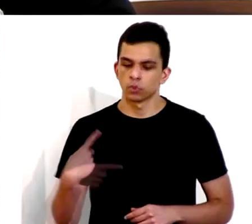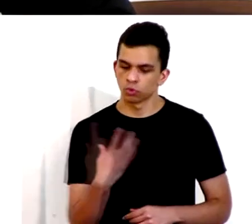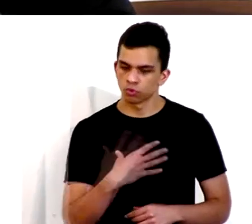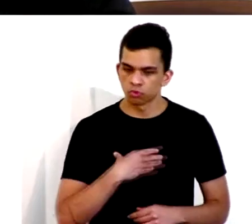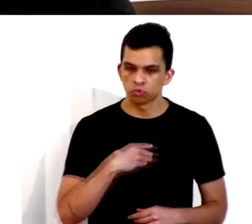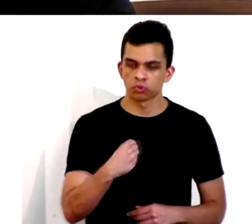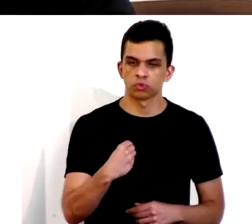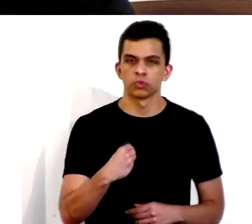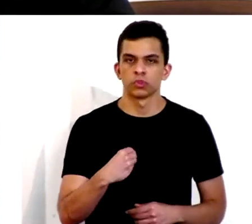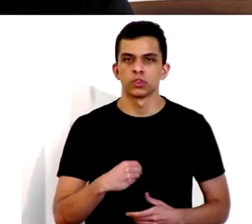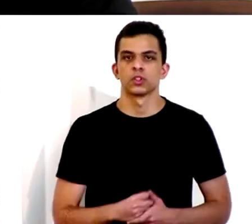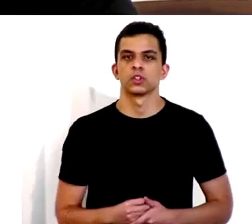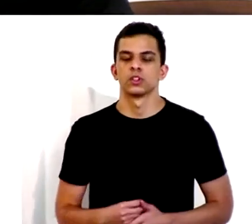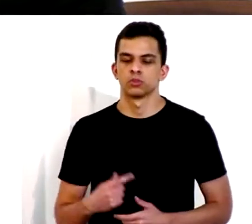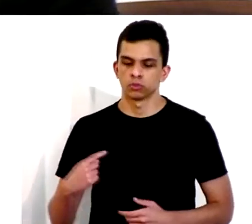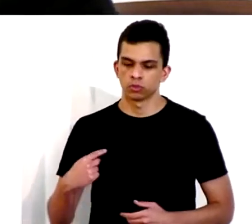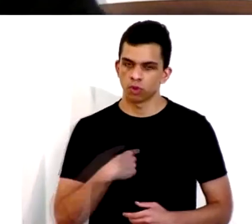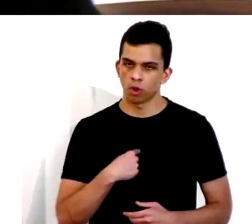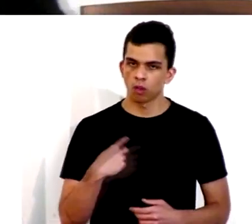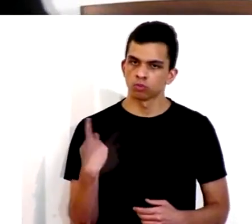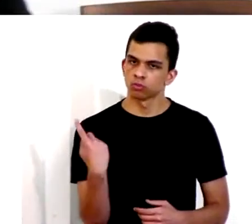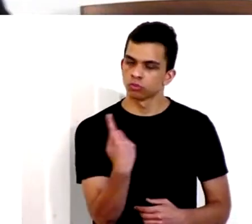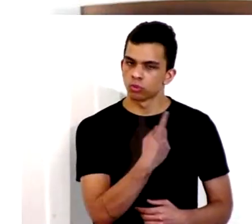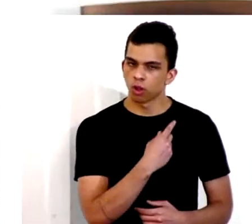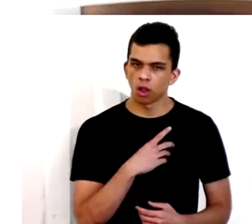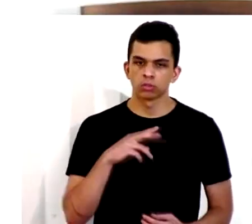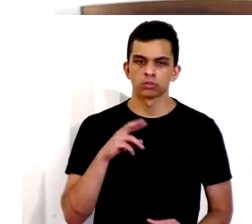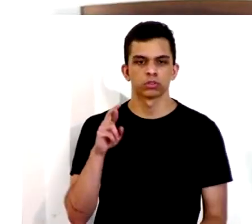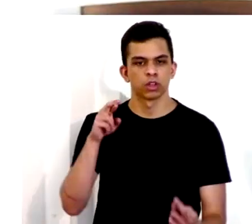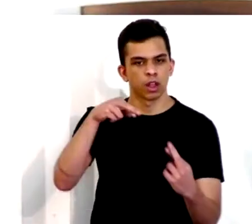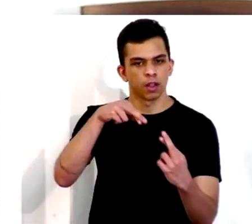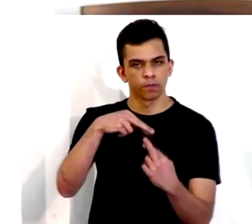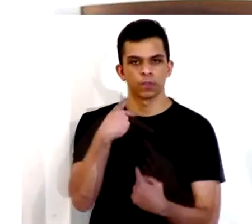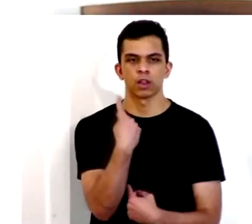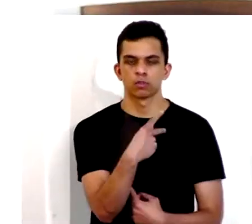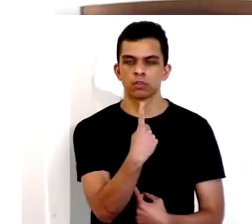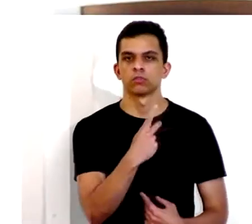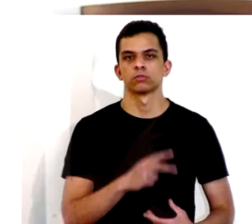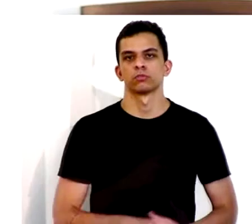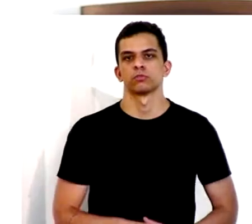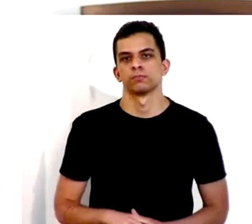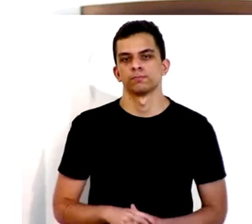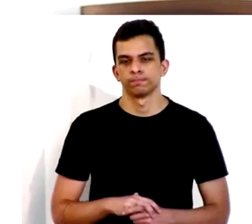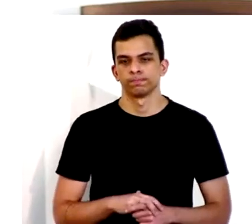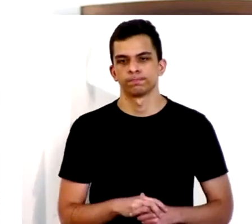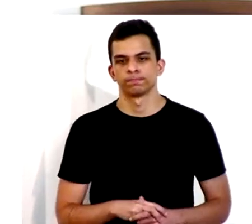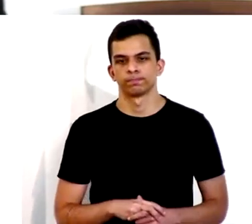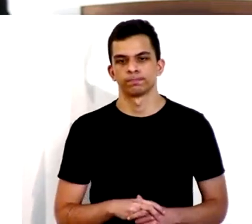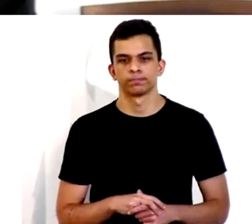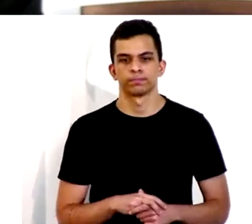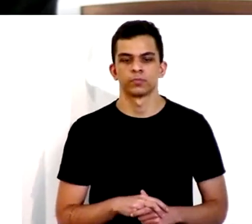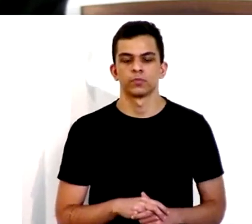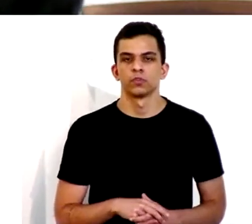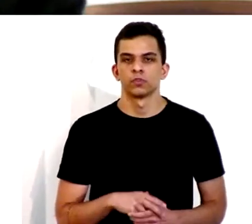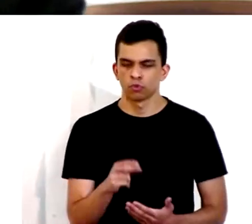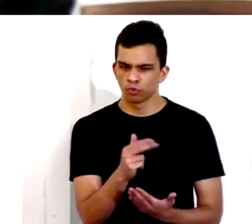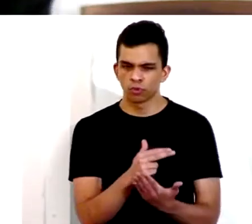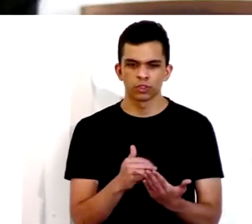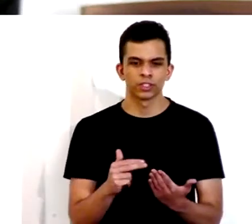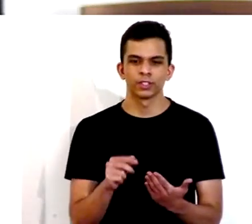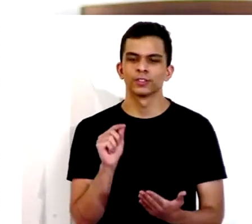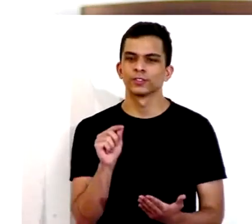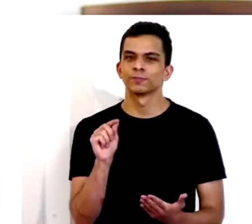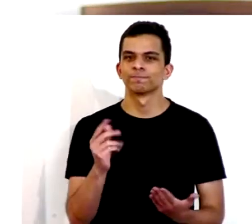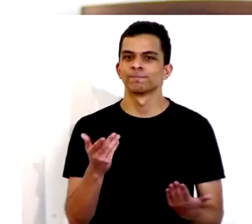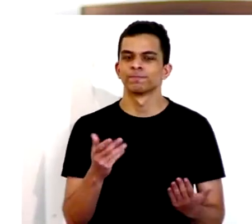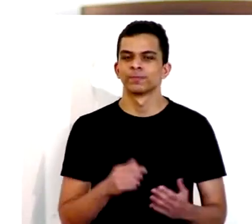nós. Quem o seu filho está desenhando aí? Quem é o modelo deles? Não